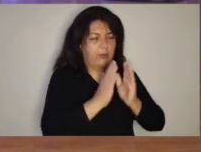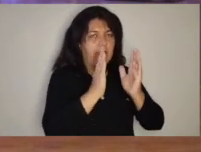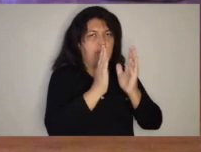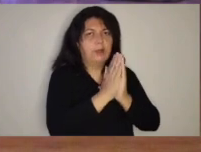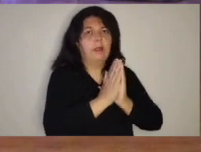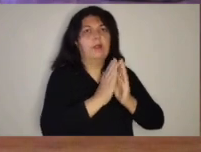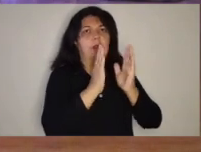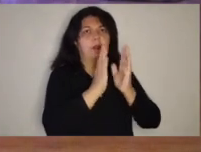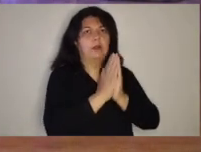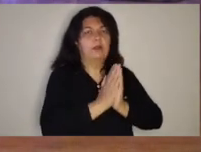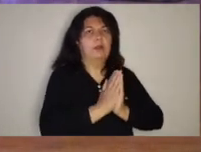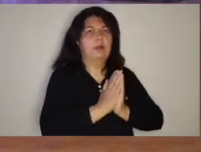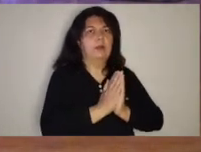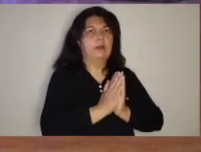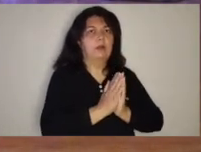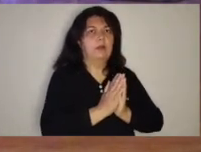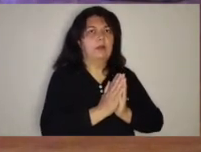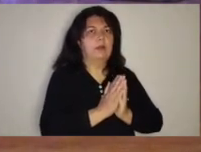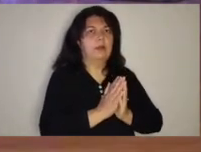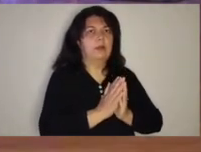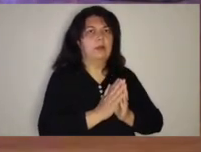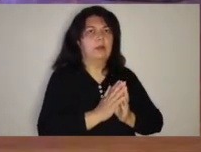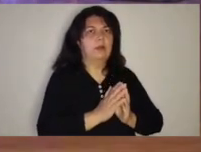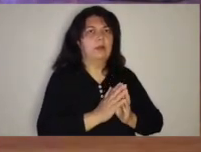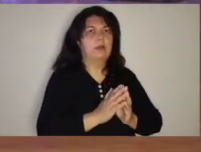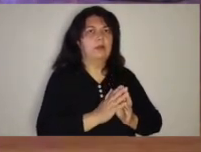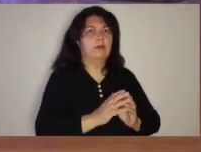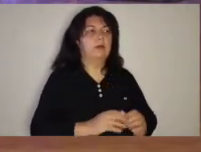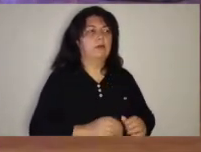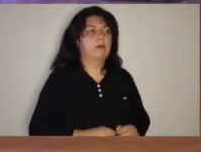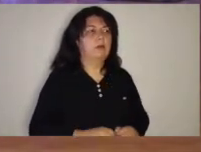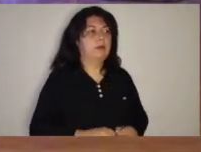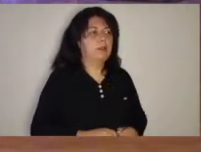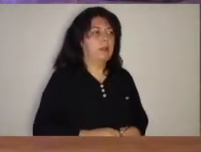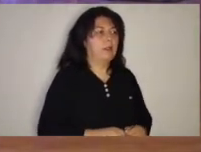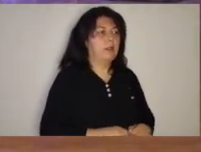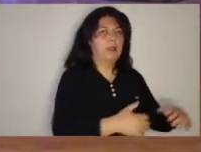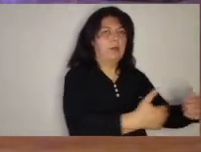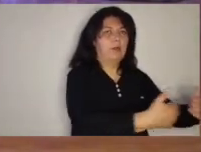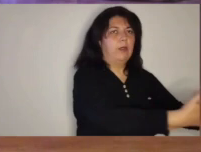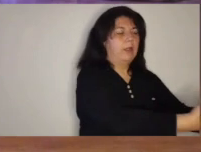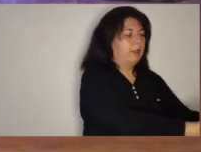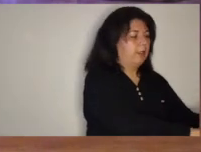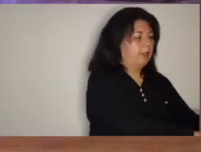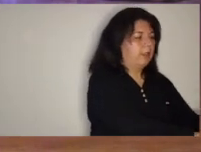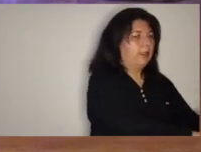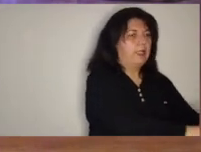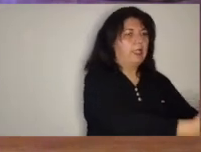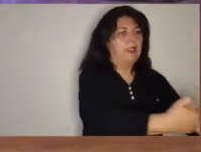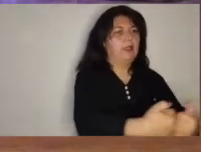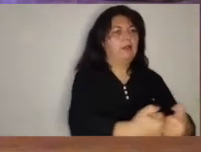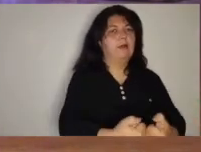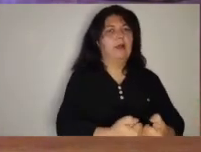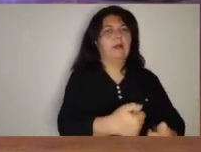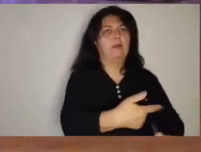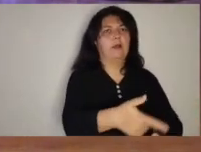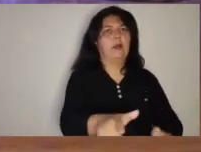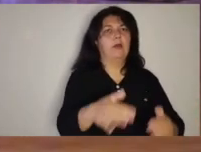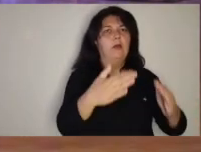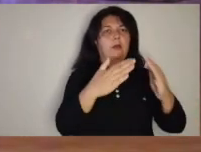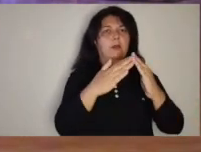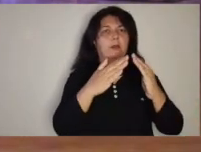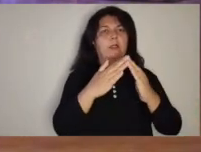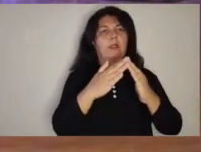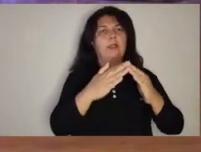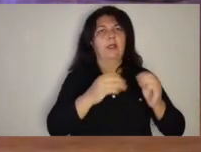Vamos, irmãos, vamos orar, que a peleja é grande, irmãos. Vamos orar. E aí o que aconteceu? Colocaram a arca na